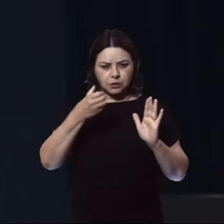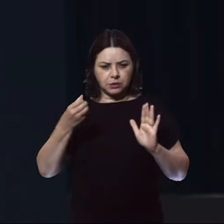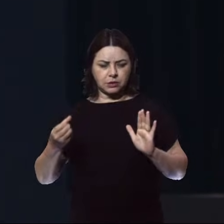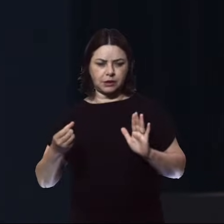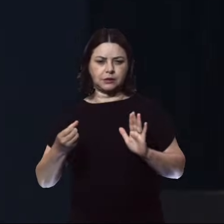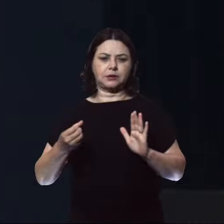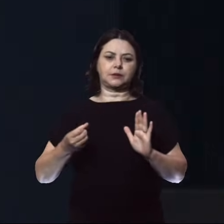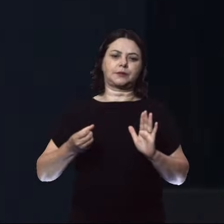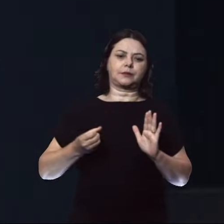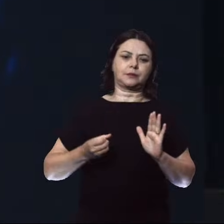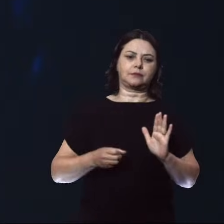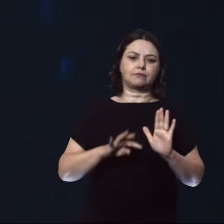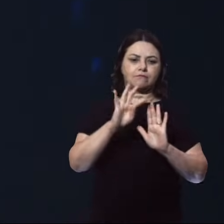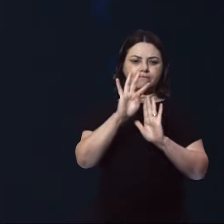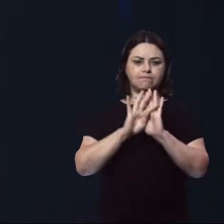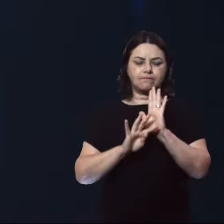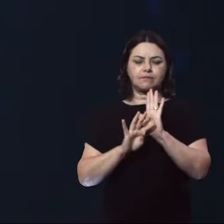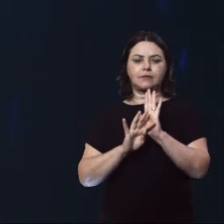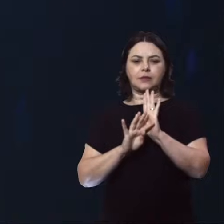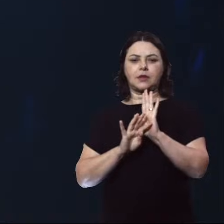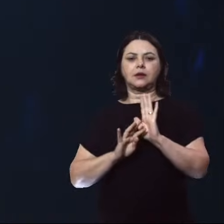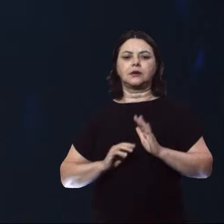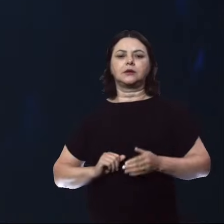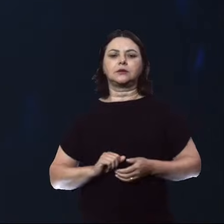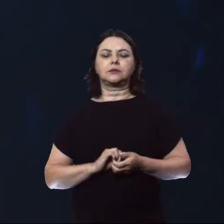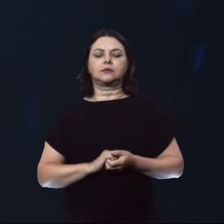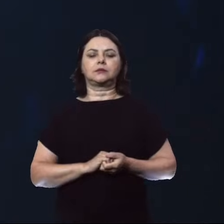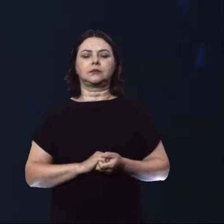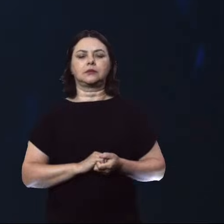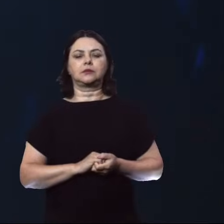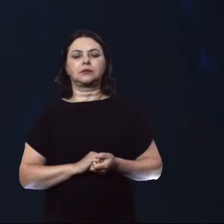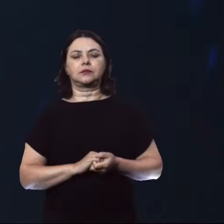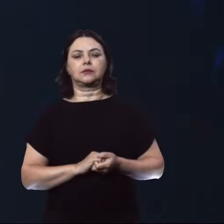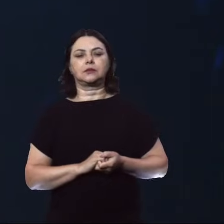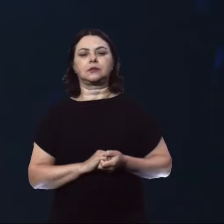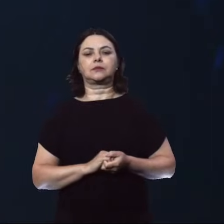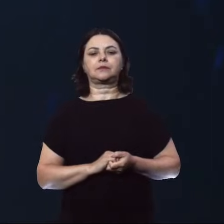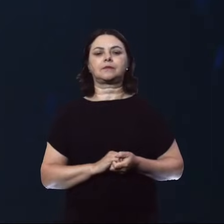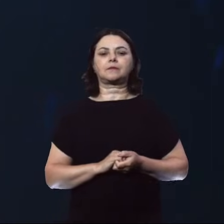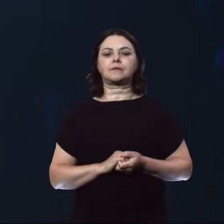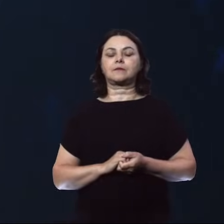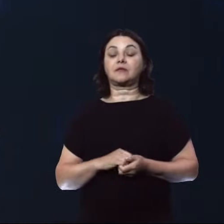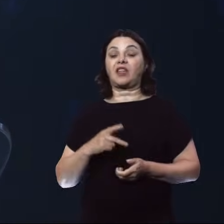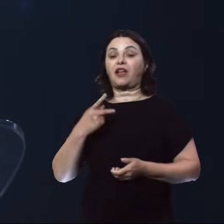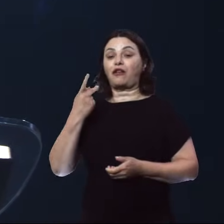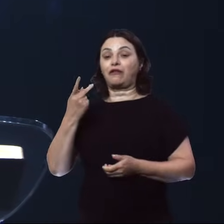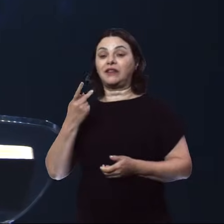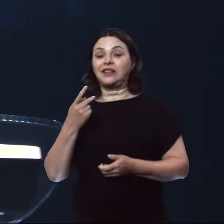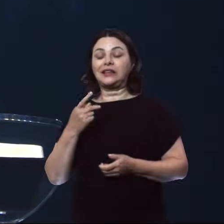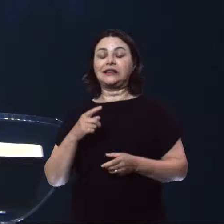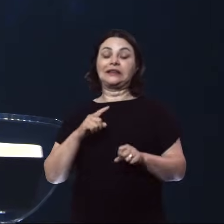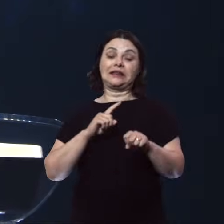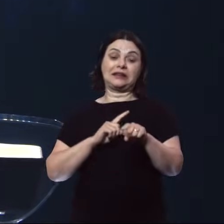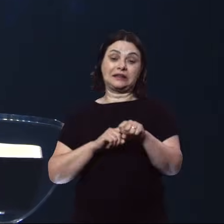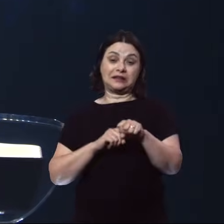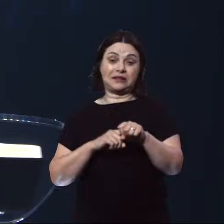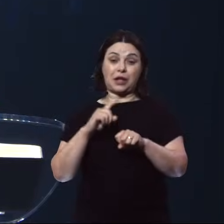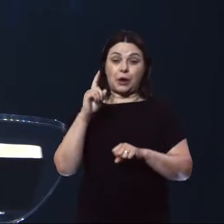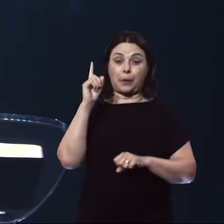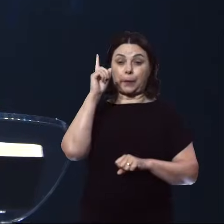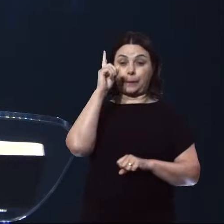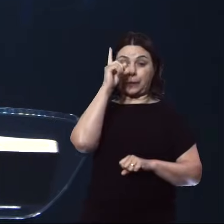desse texto e através daquilo que o Senhor quer trazer para você. Eu falei de sacrifício, mas a gente sabe, o